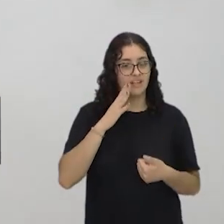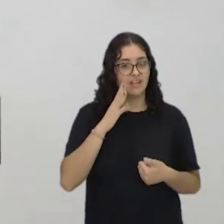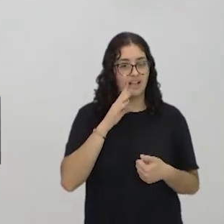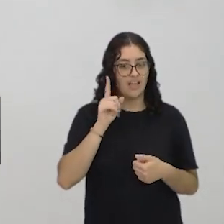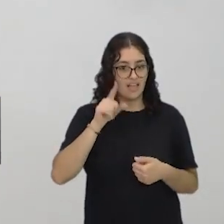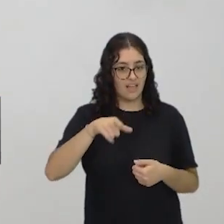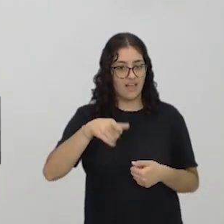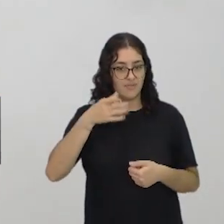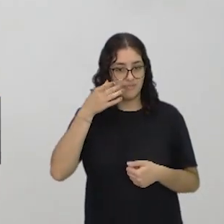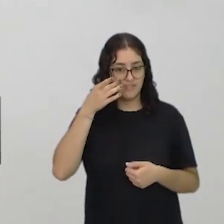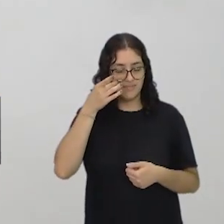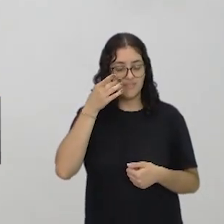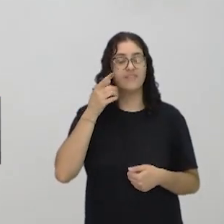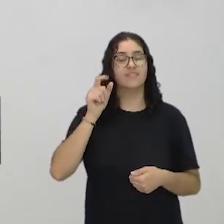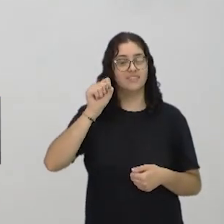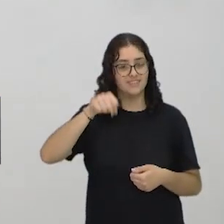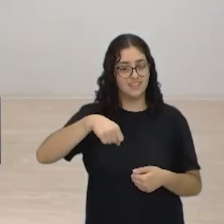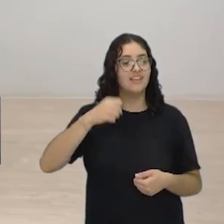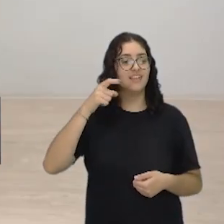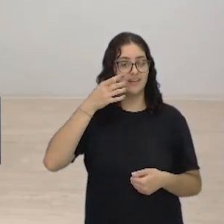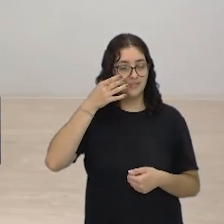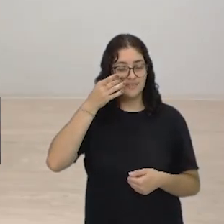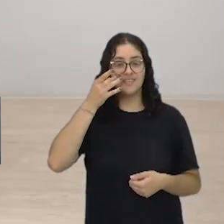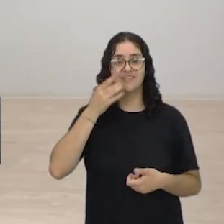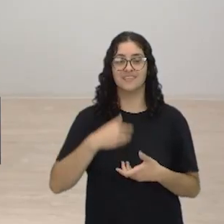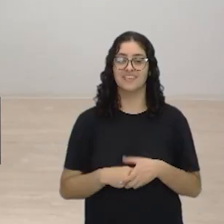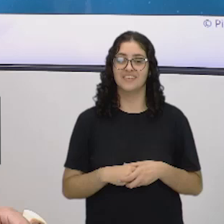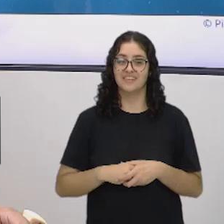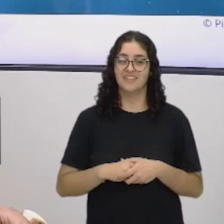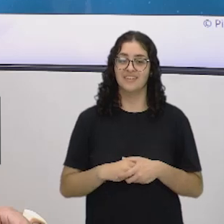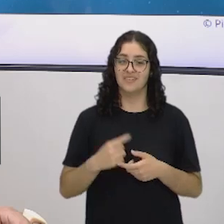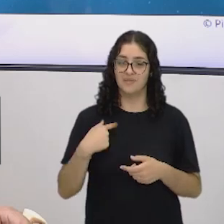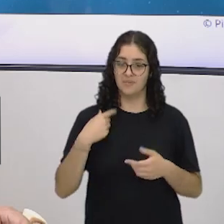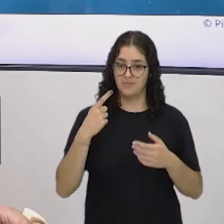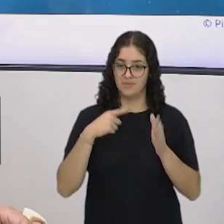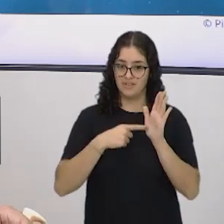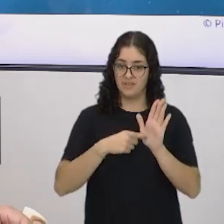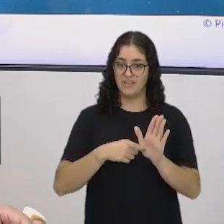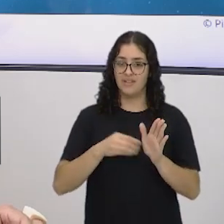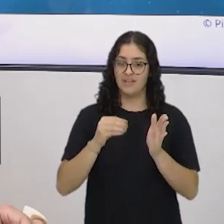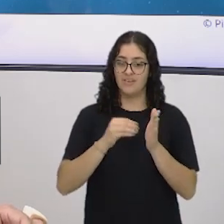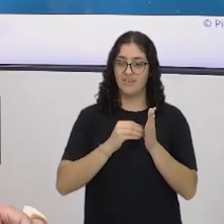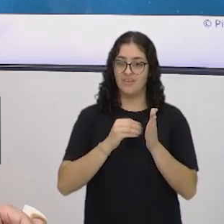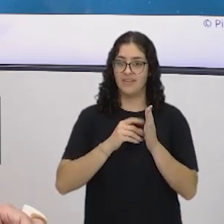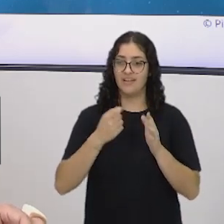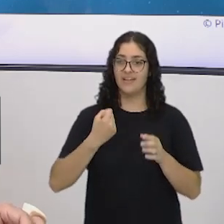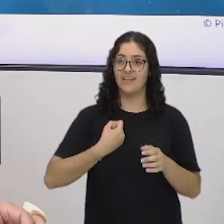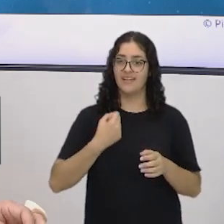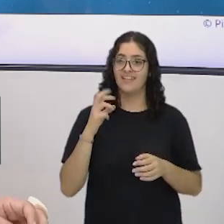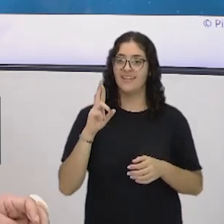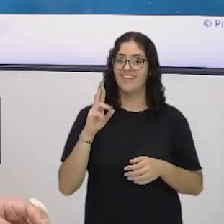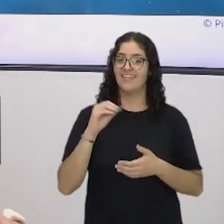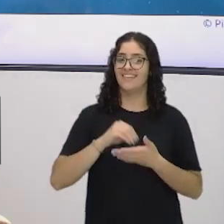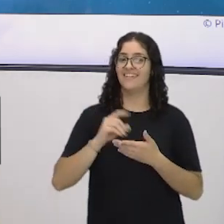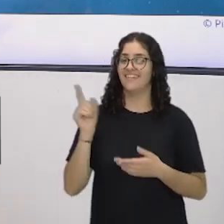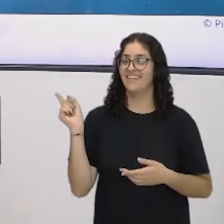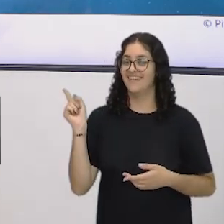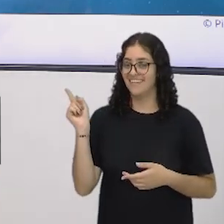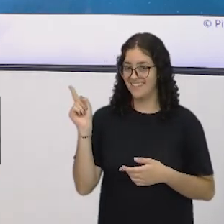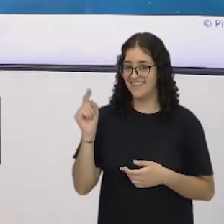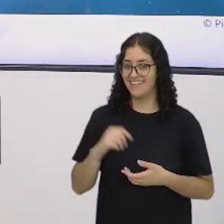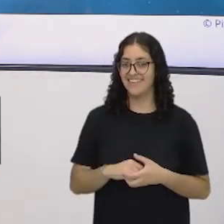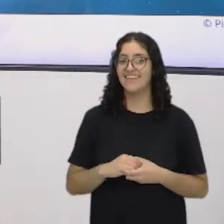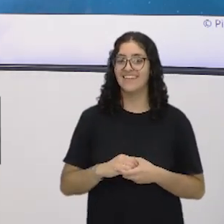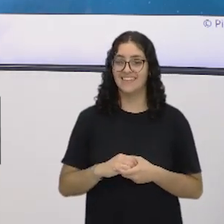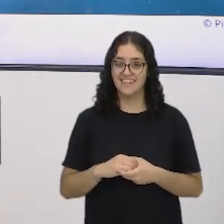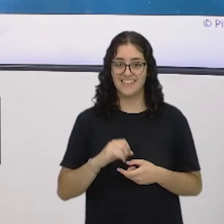vivo. É ao vivo, está acontecendo a aula agora, você está aqui com a gente. E eu vou provar que é ao vivo porque está faltando um R em os números no GC. Ok. Vamos